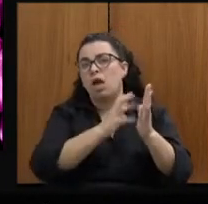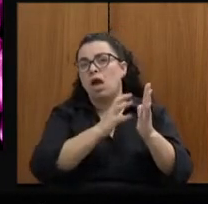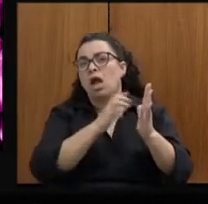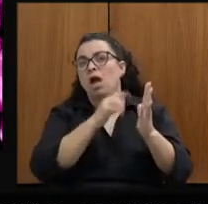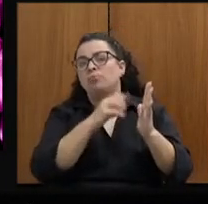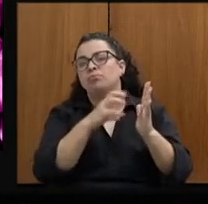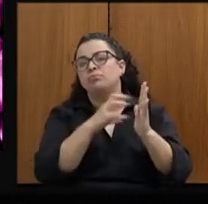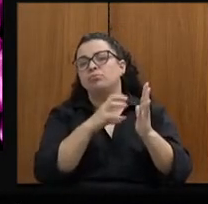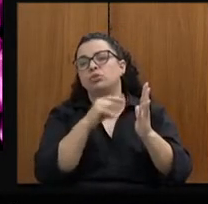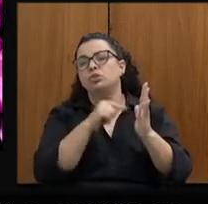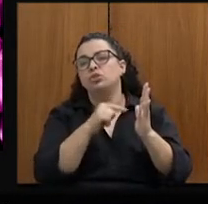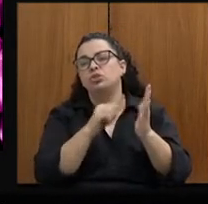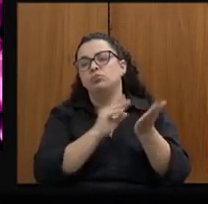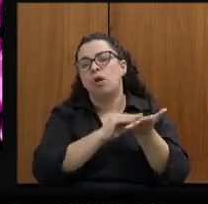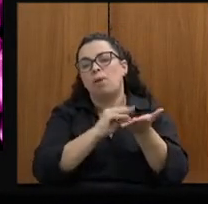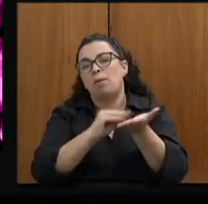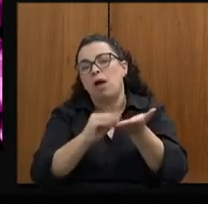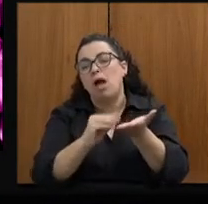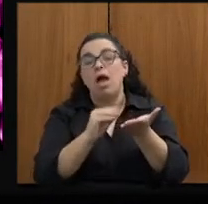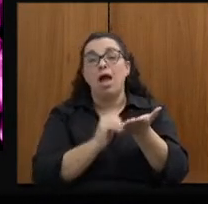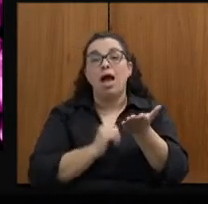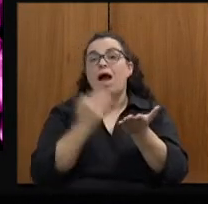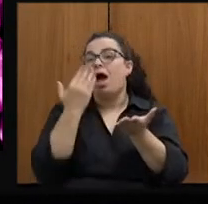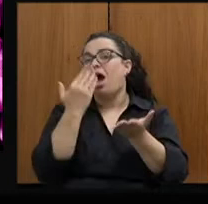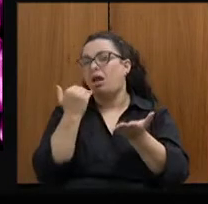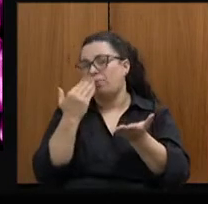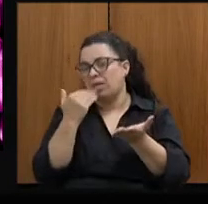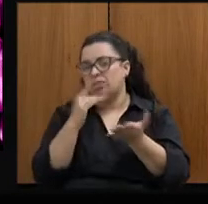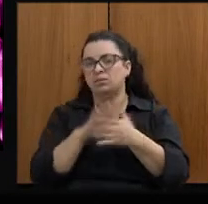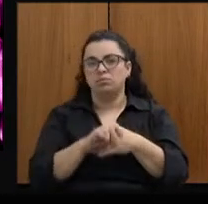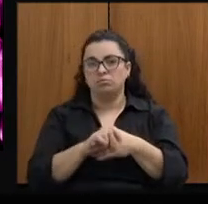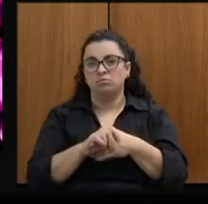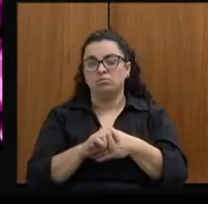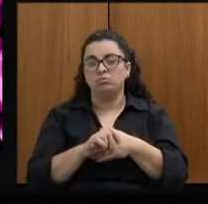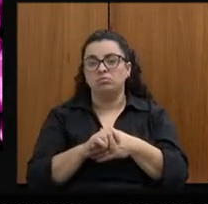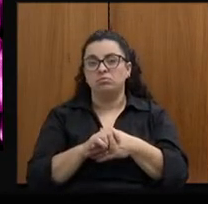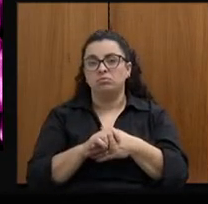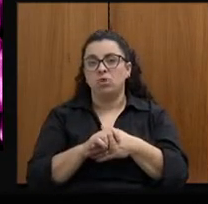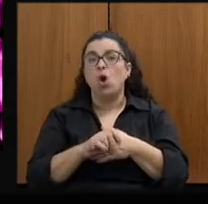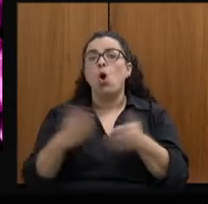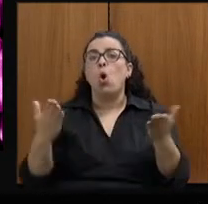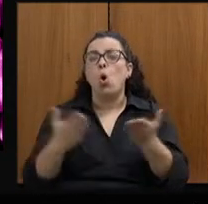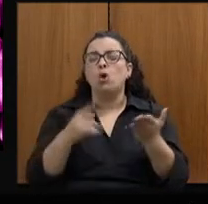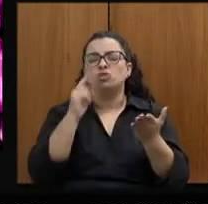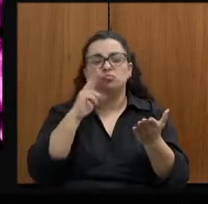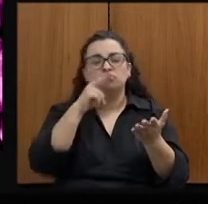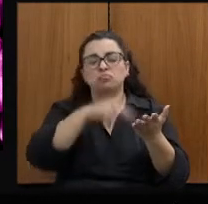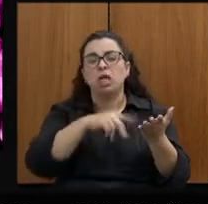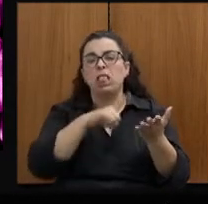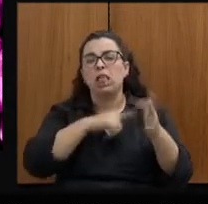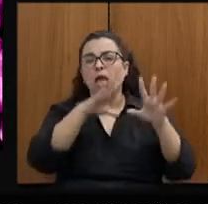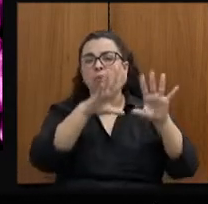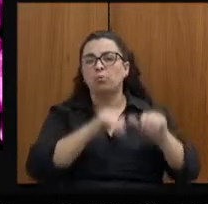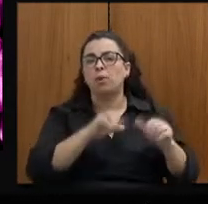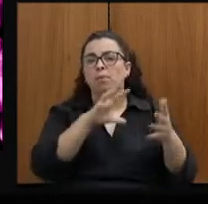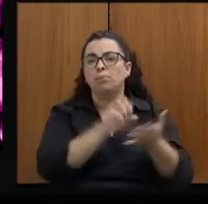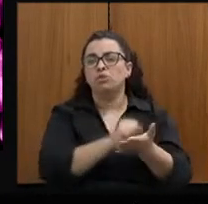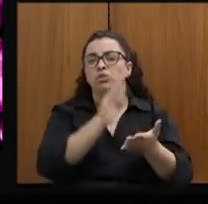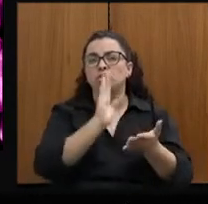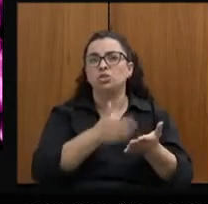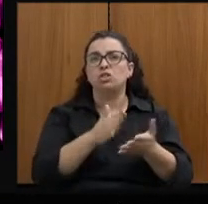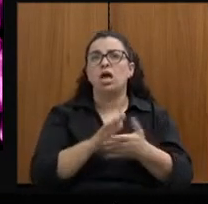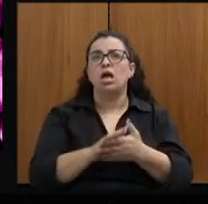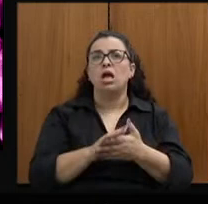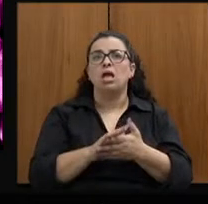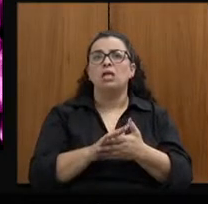tenho 17 bancos de alimentos nas condições de receber esse recurso. Por quê? O banco de alimentos, ele